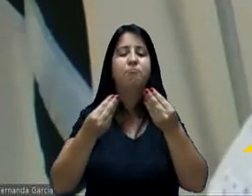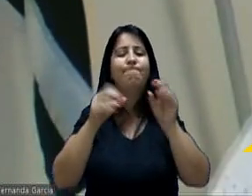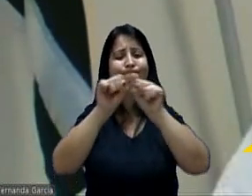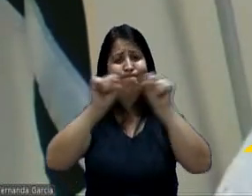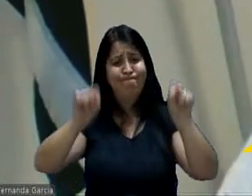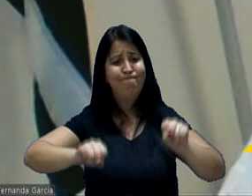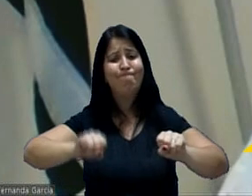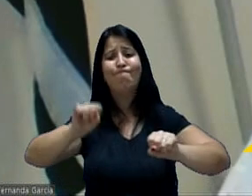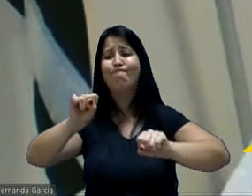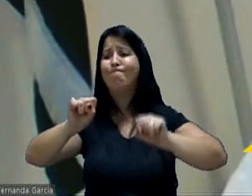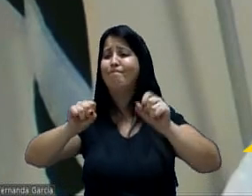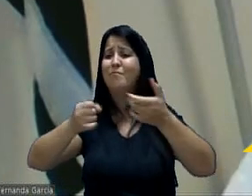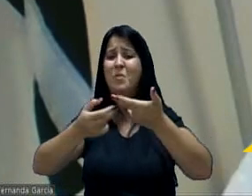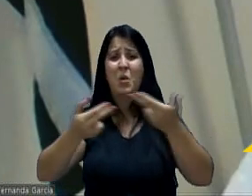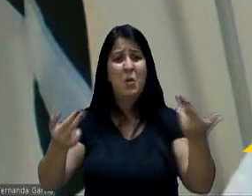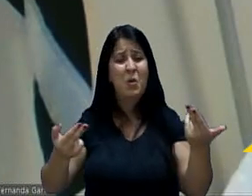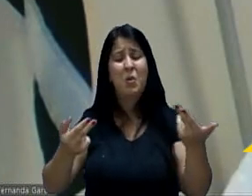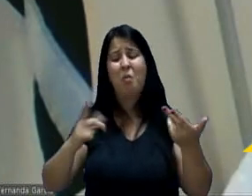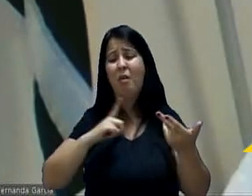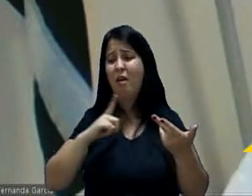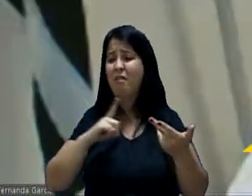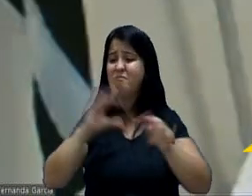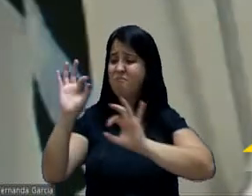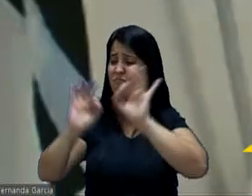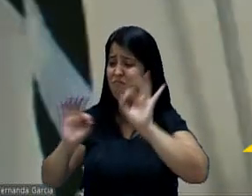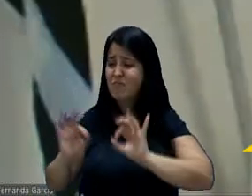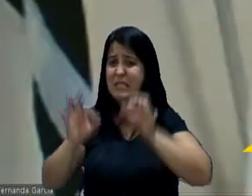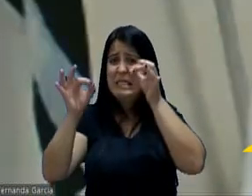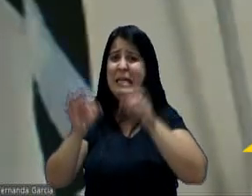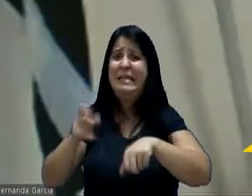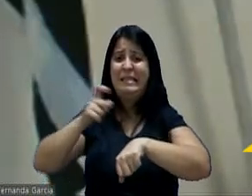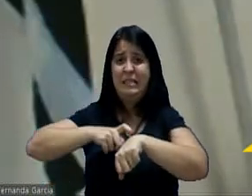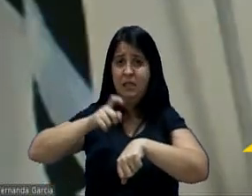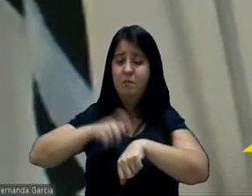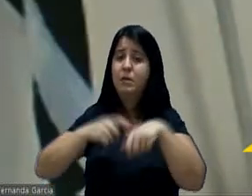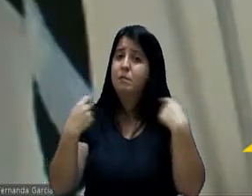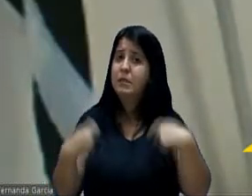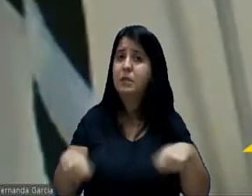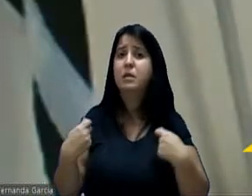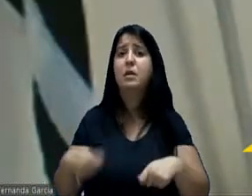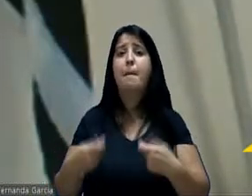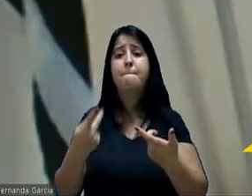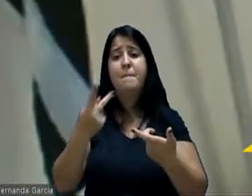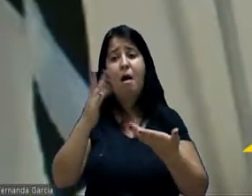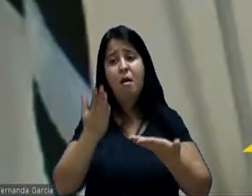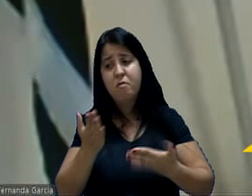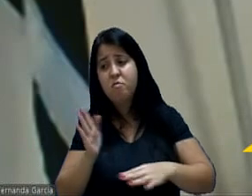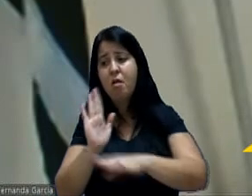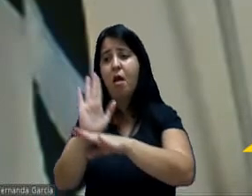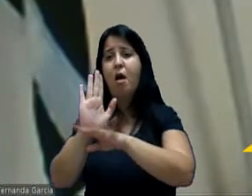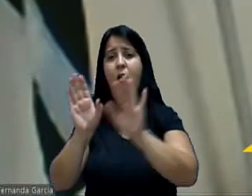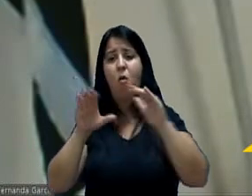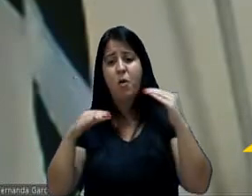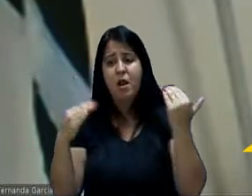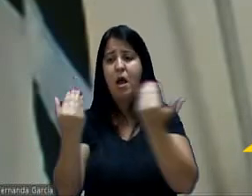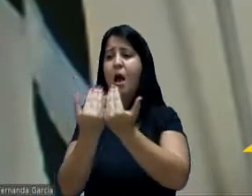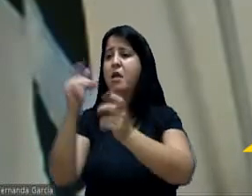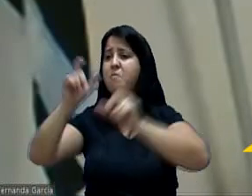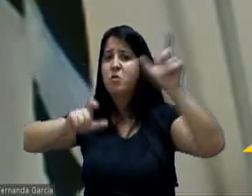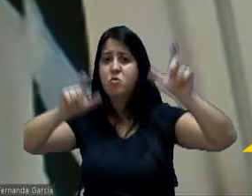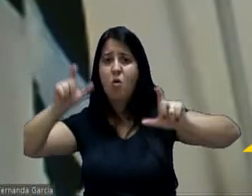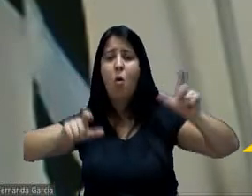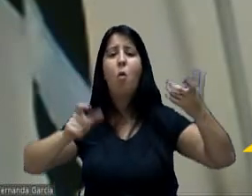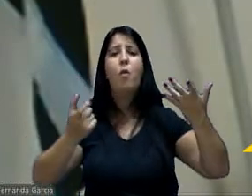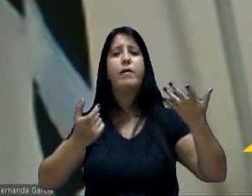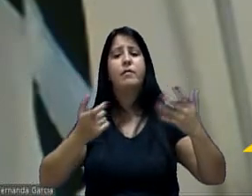coloca e tempo, né, dedicado a isso para atender aí a comunidade, estruturas, seja